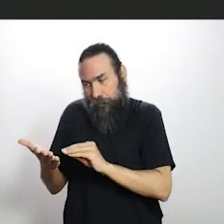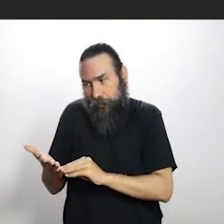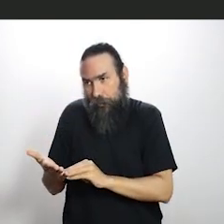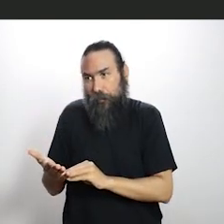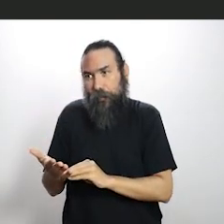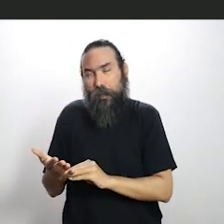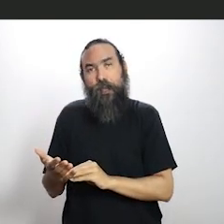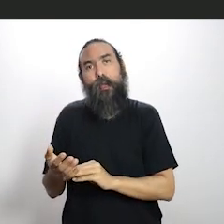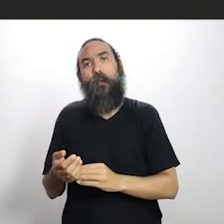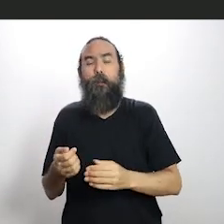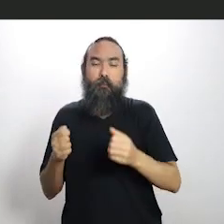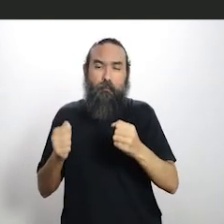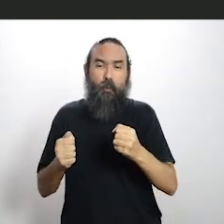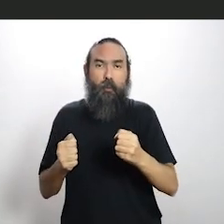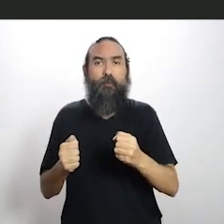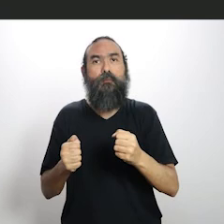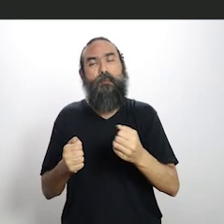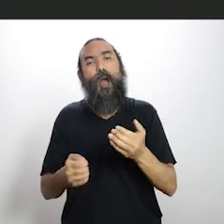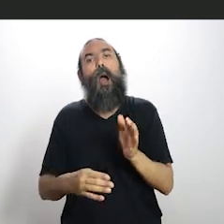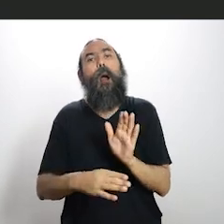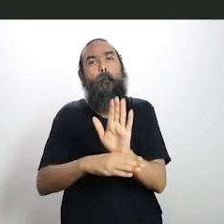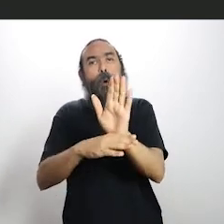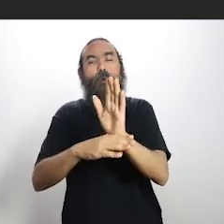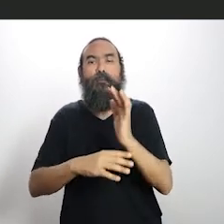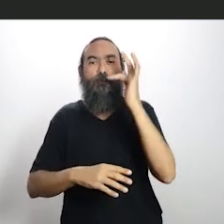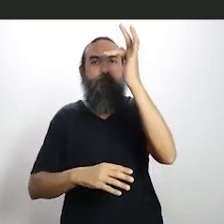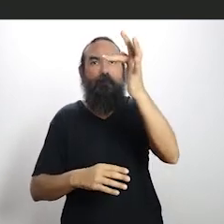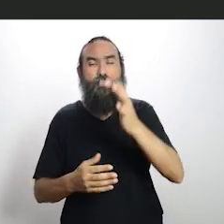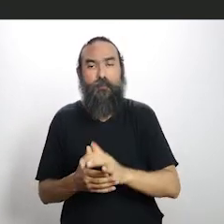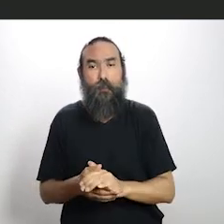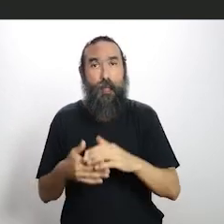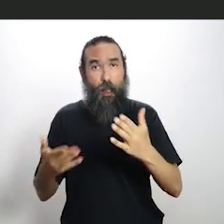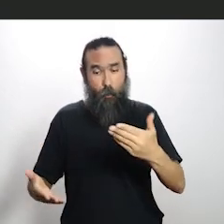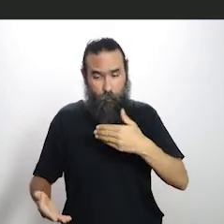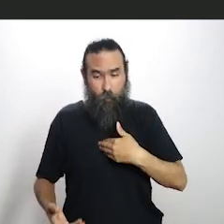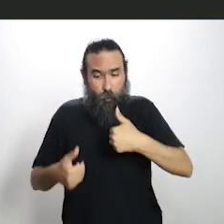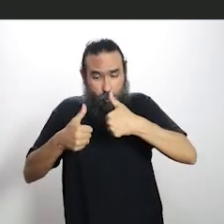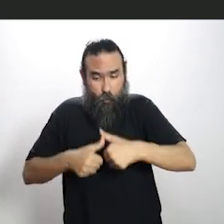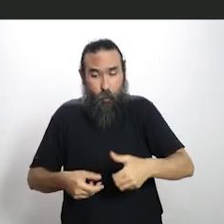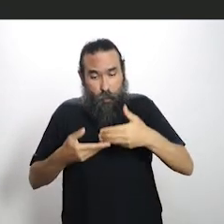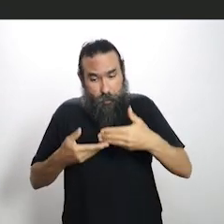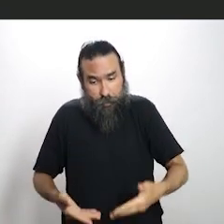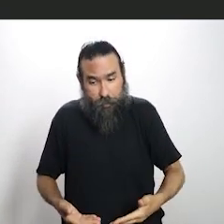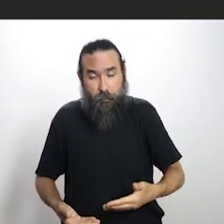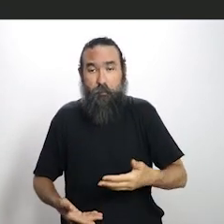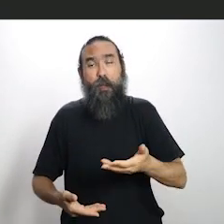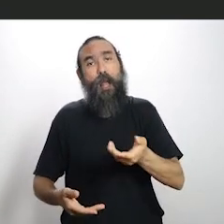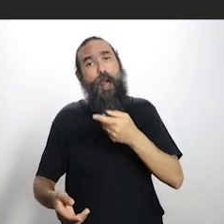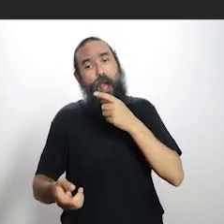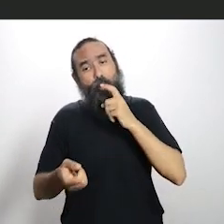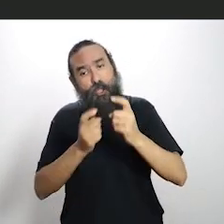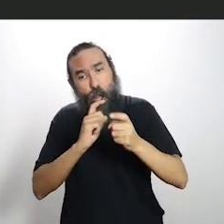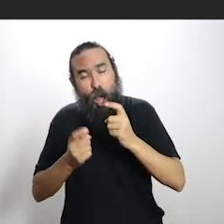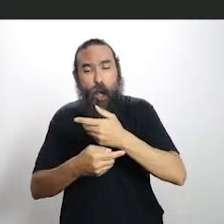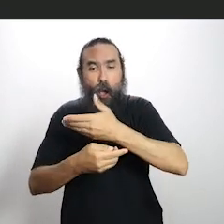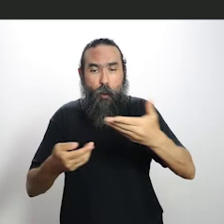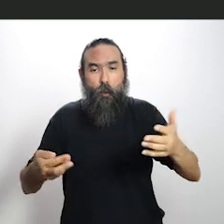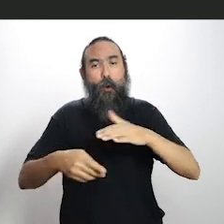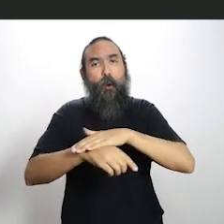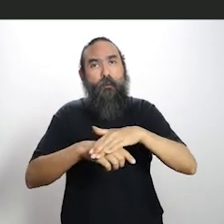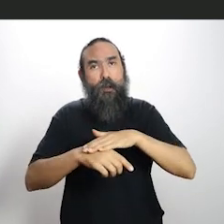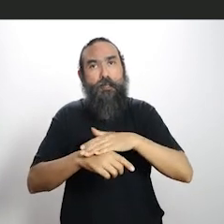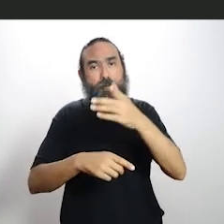que a gente focasse essa semana nessas sugestões já para os editais para que a gente já pudesse formalizando isso